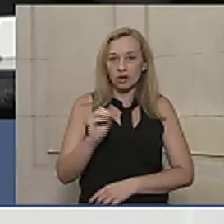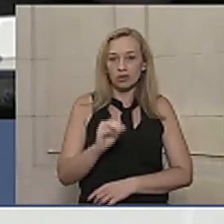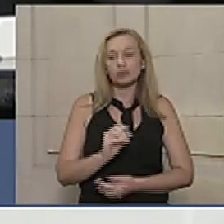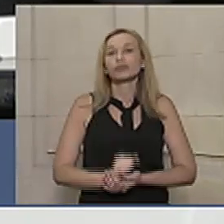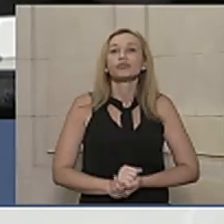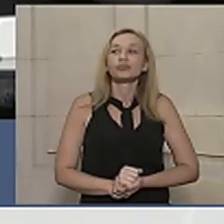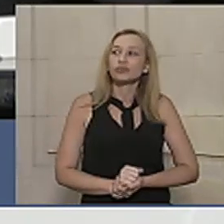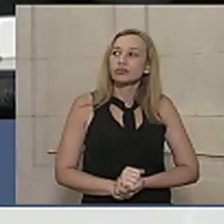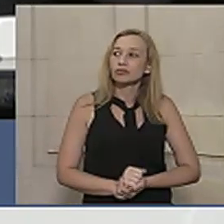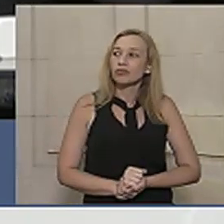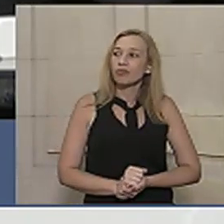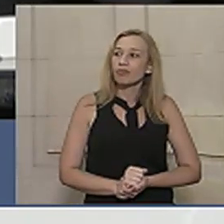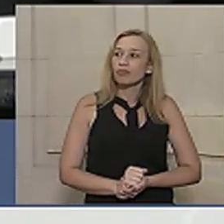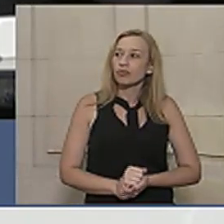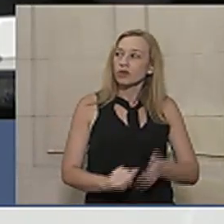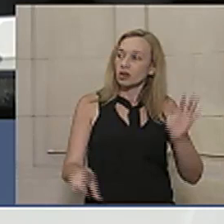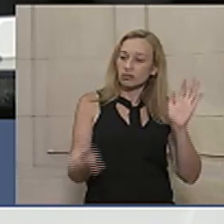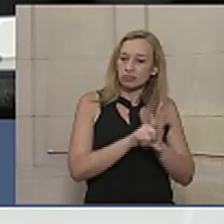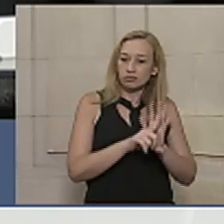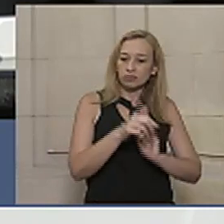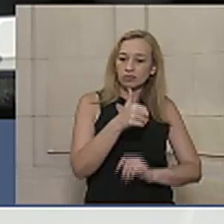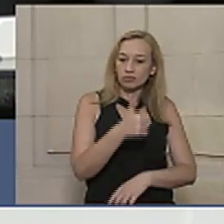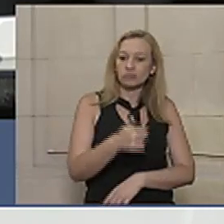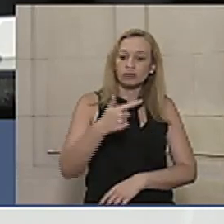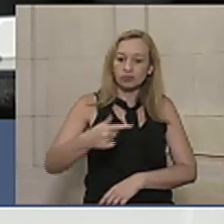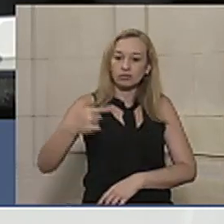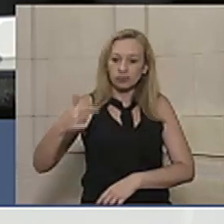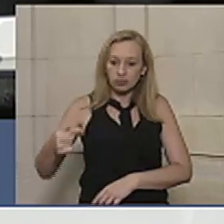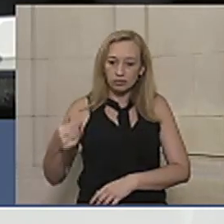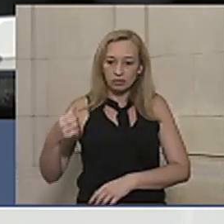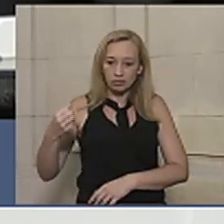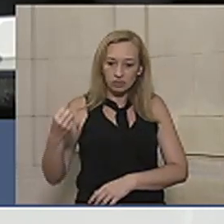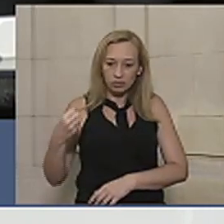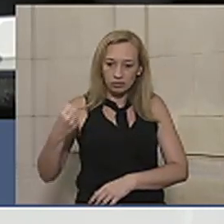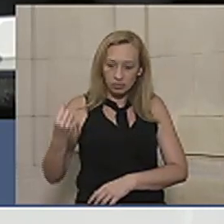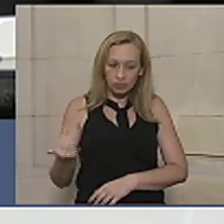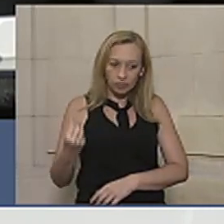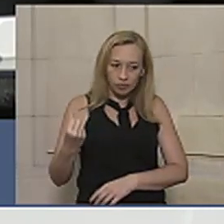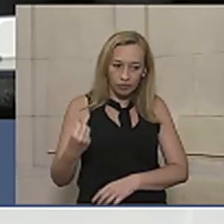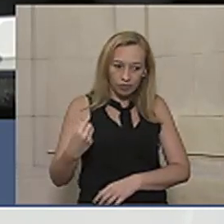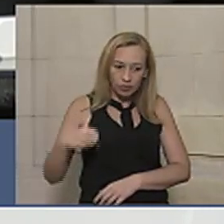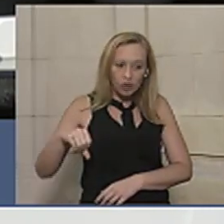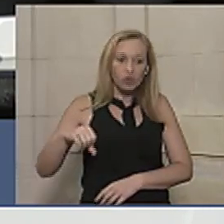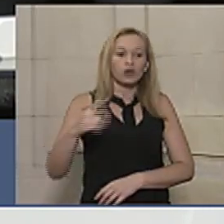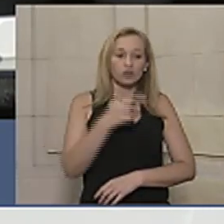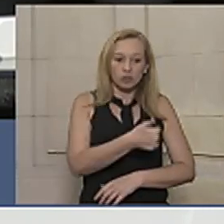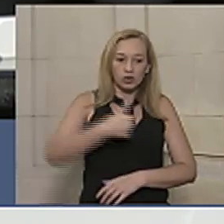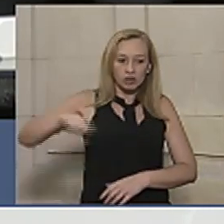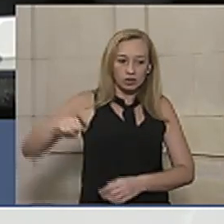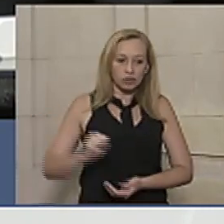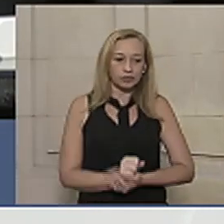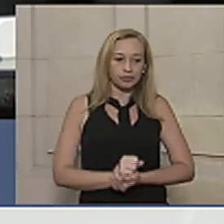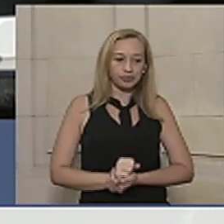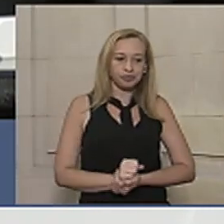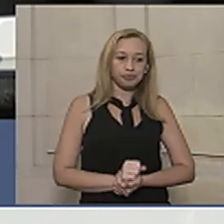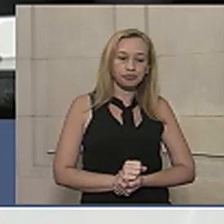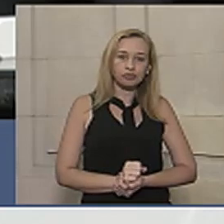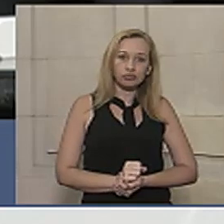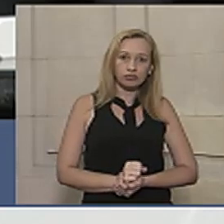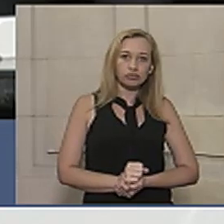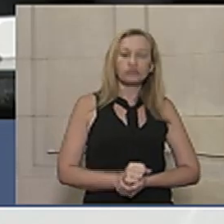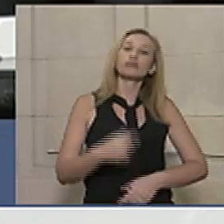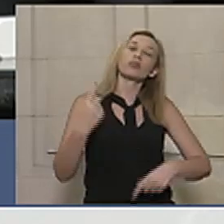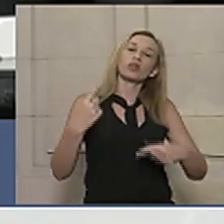revoga dispositivos da lei 8.269, de 27 de dezembro de 2018, e dá outras providências. Pendente de pareceres